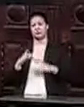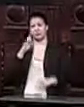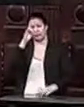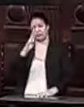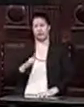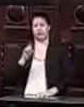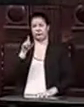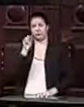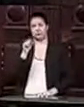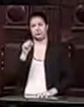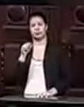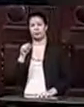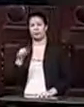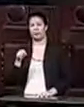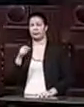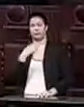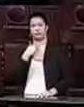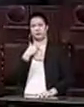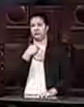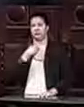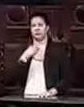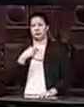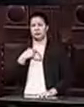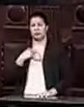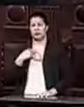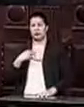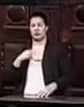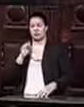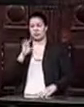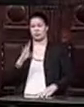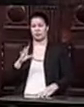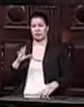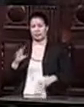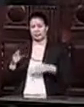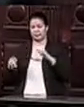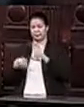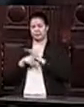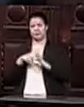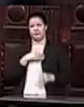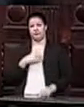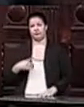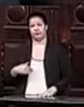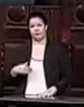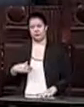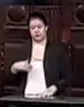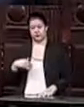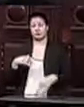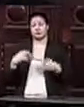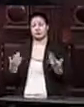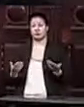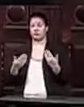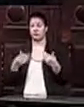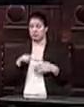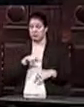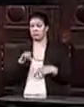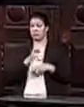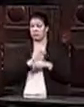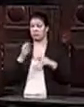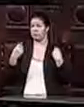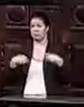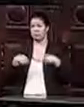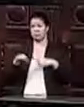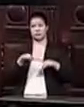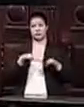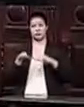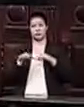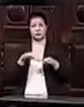direitos fundamentais. Não deve ficar sob a lógica do lucro, do capital, da mercantilização. O Estado tem que controlar,